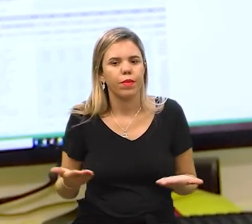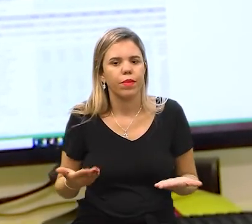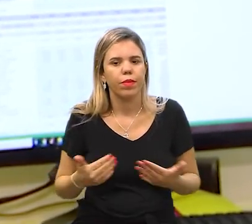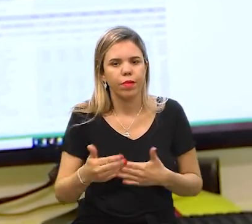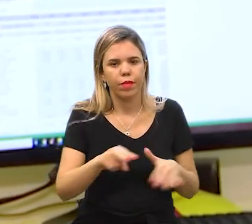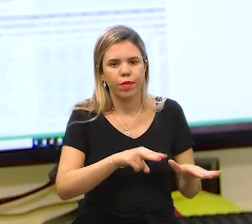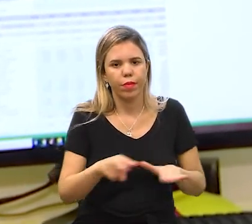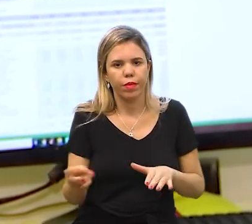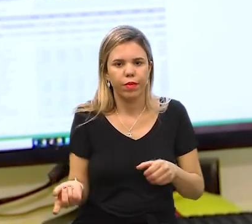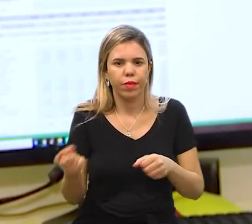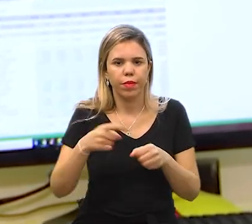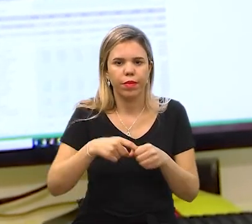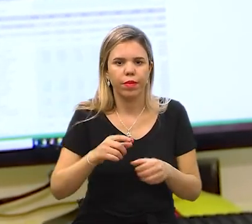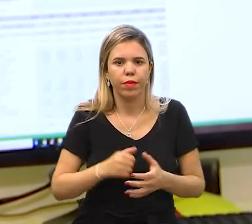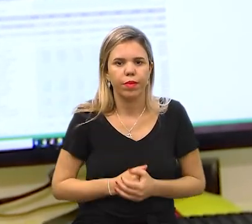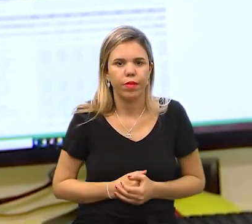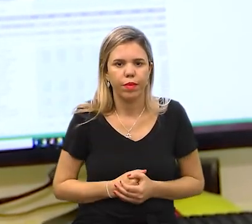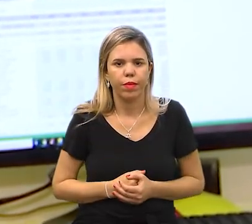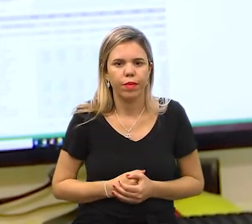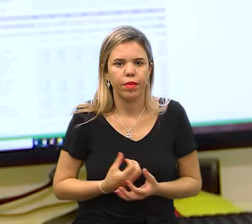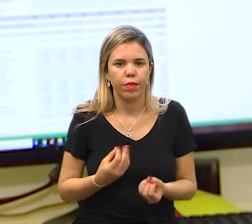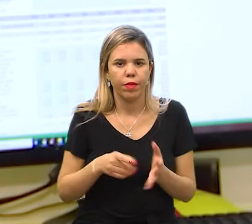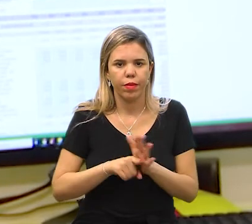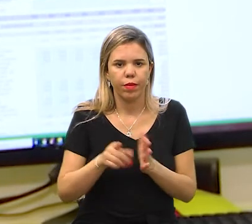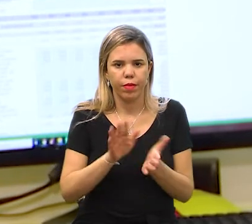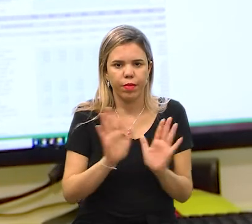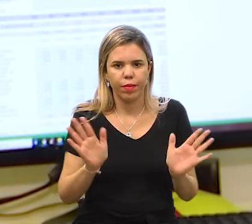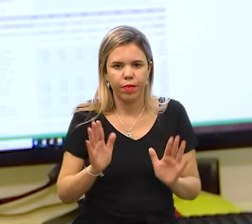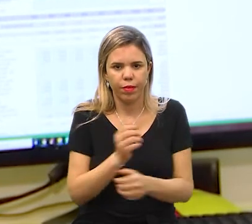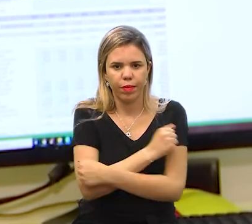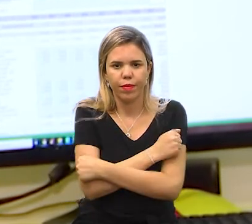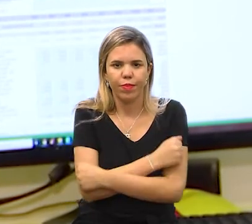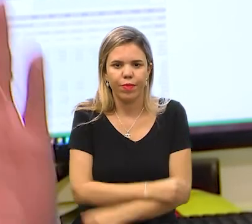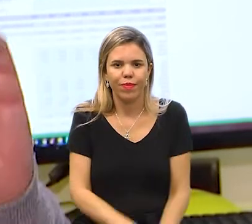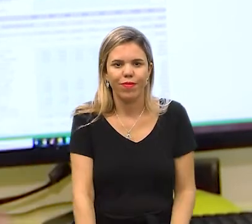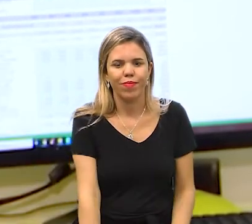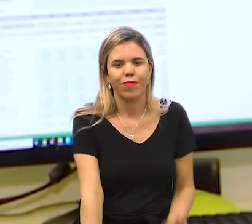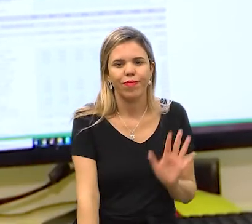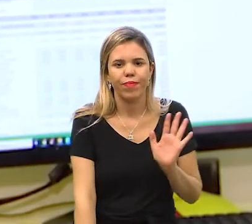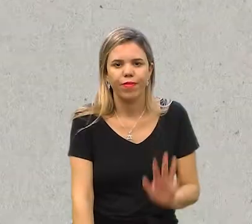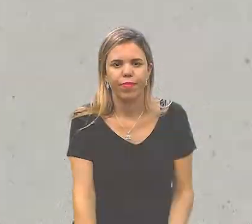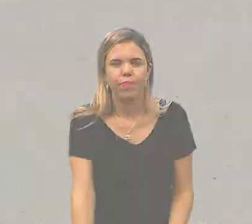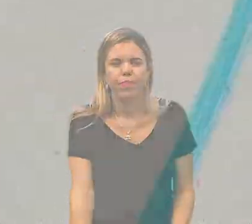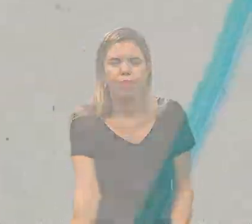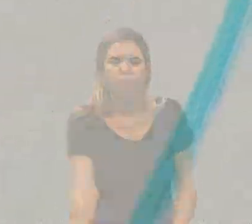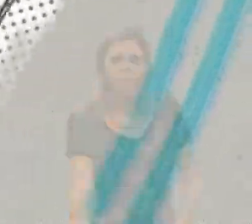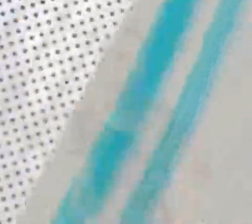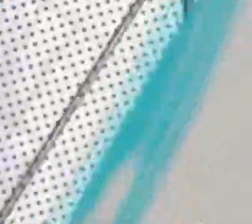Na próxima semana eu volto então com mais informações para você. Um grande abraço, até lá. Tchau.